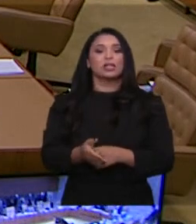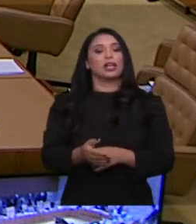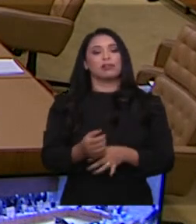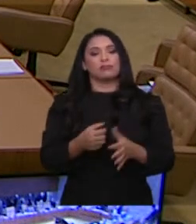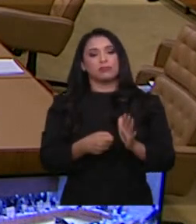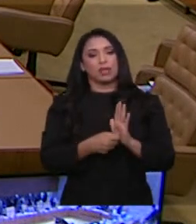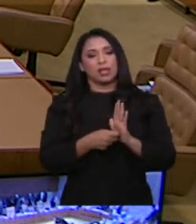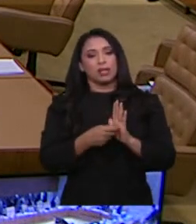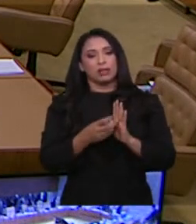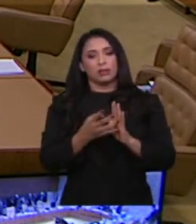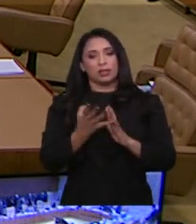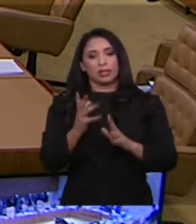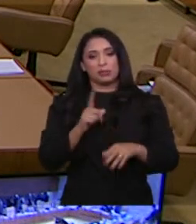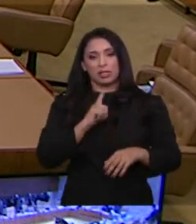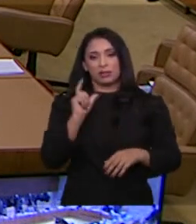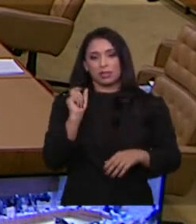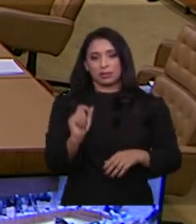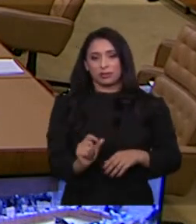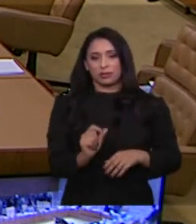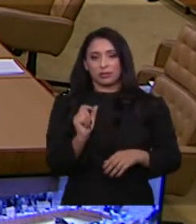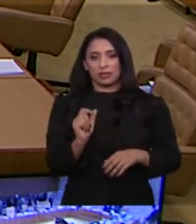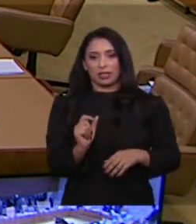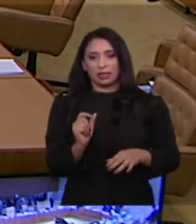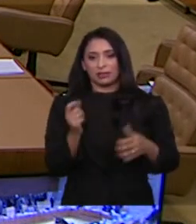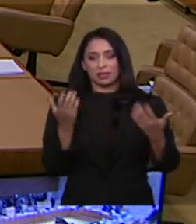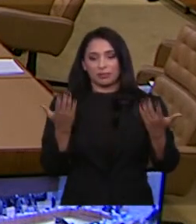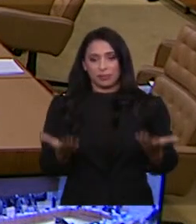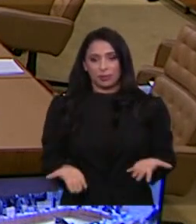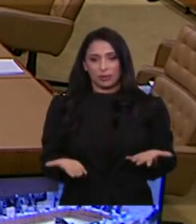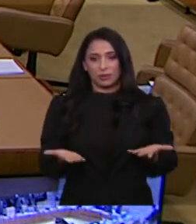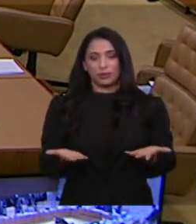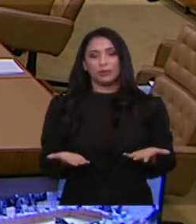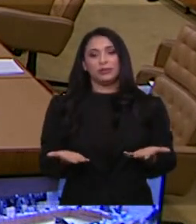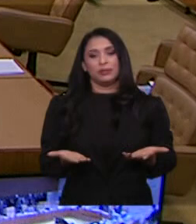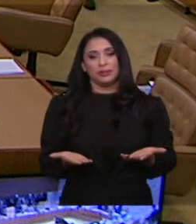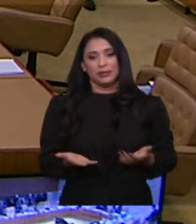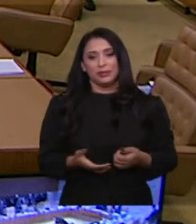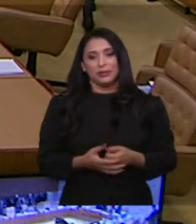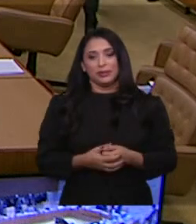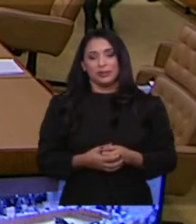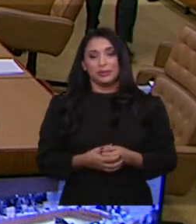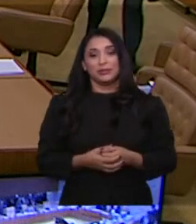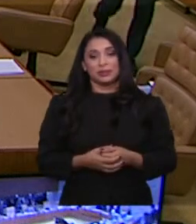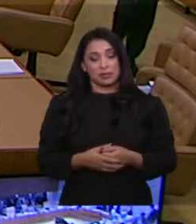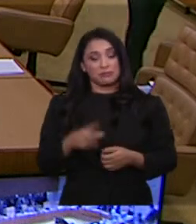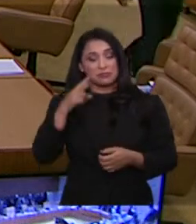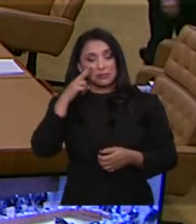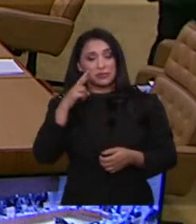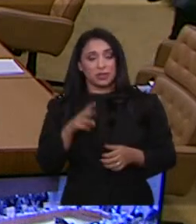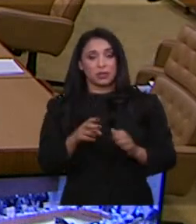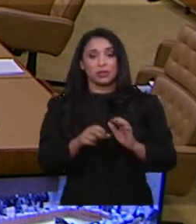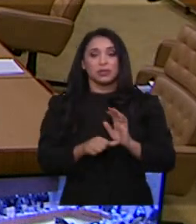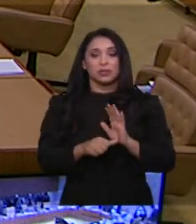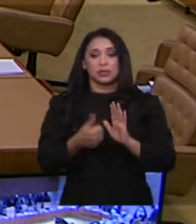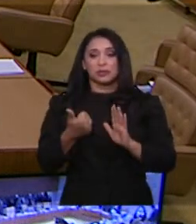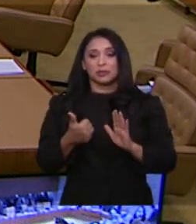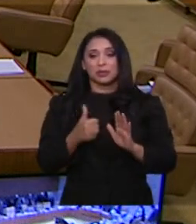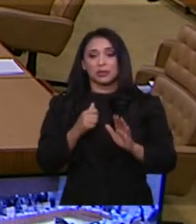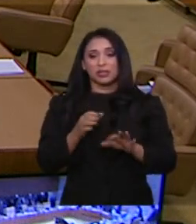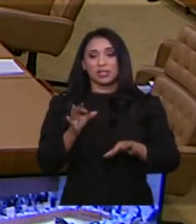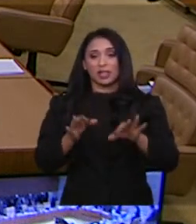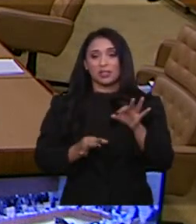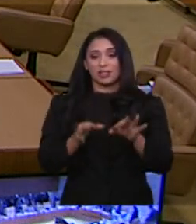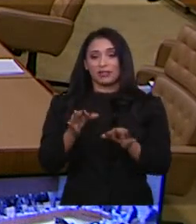processos em perspectiva de julgamento, já antecipamos justamente os dois que estão na frente, ou seja, na expectativa de serem os primeiros a serem chamados, e